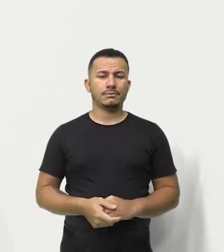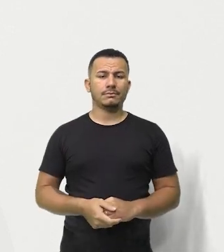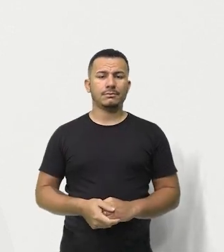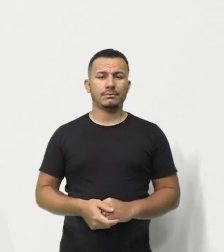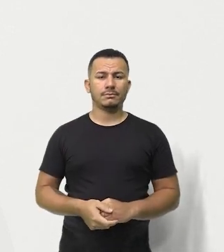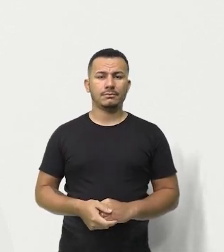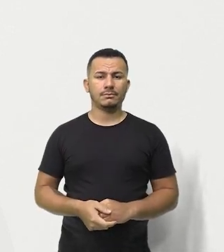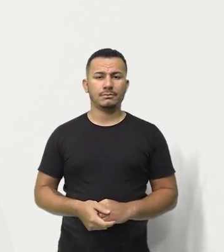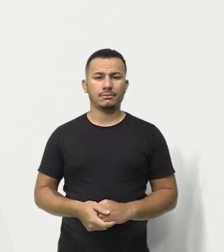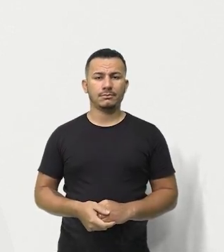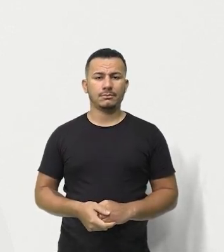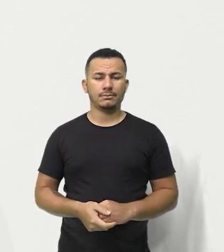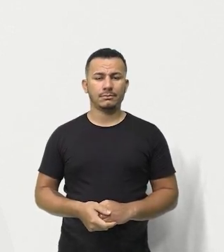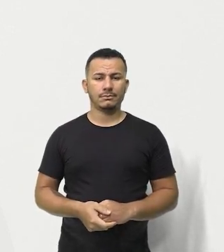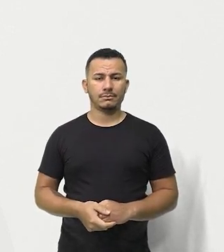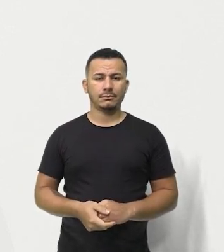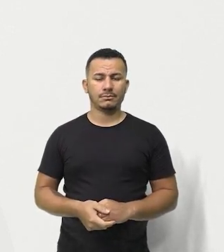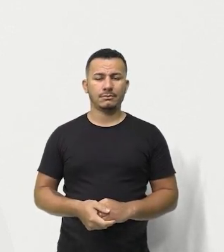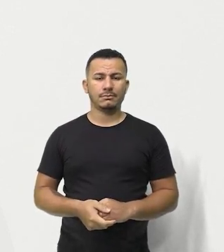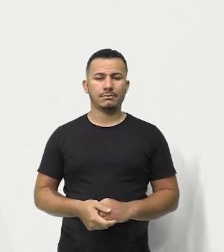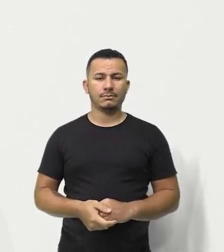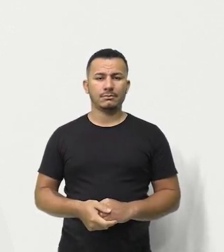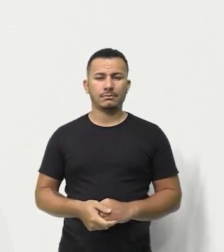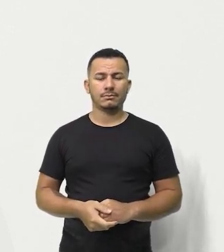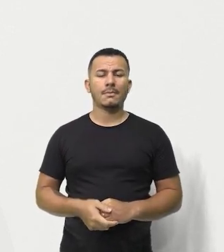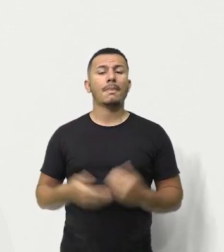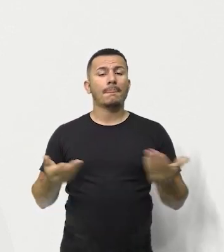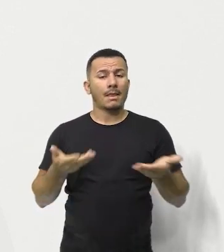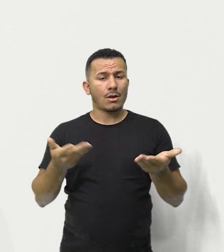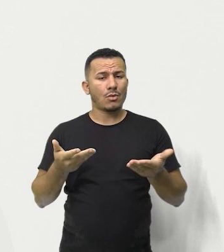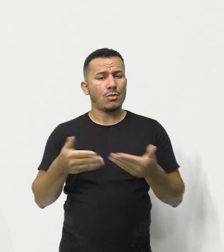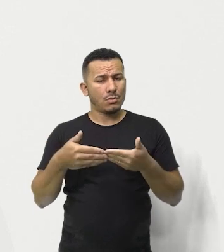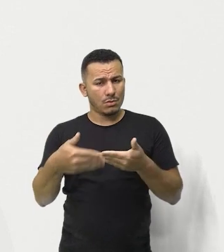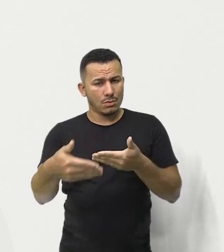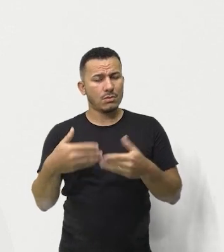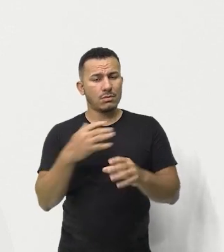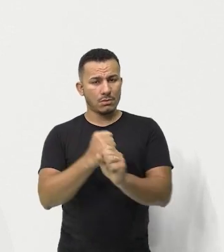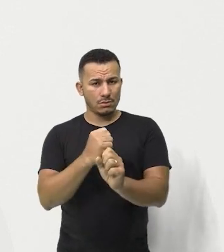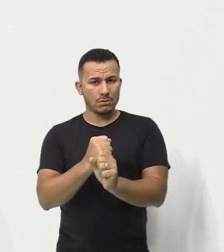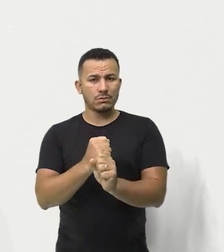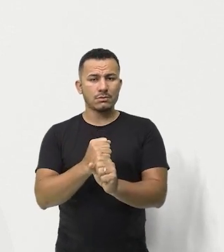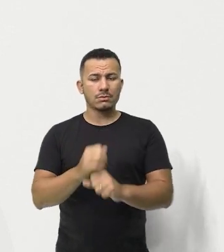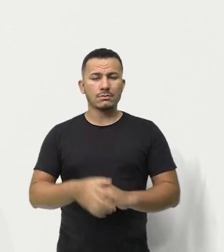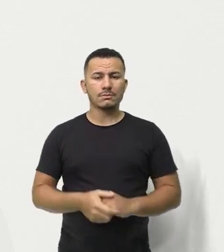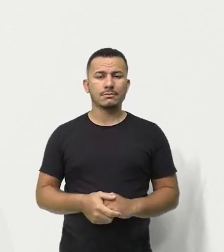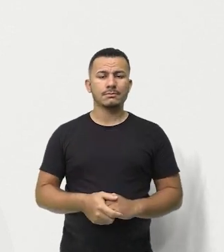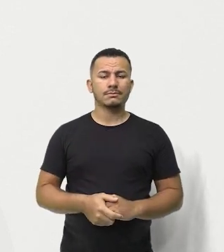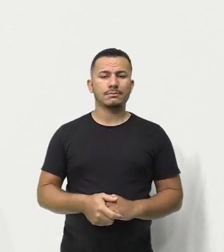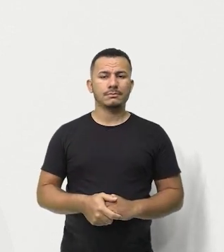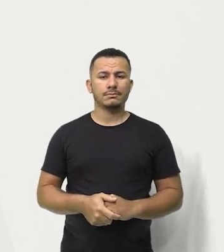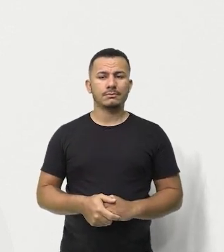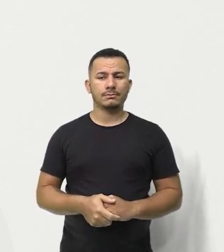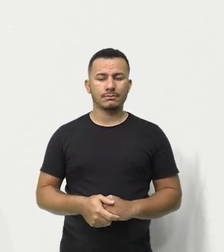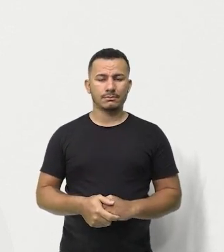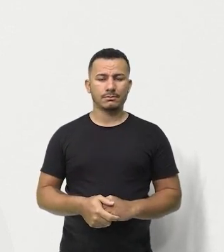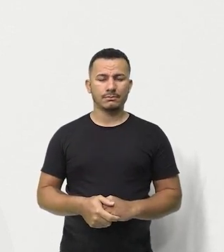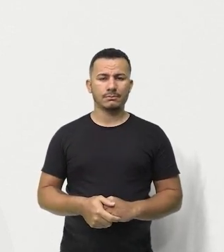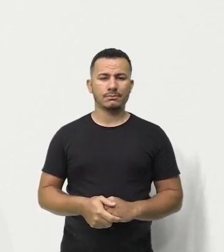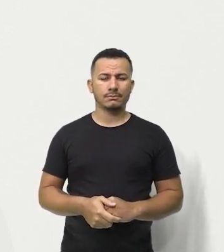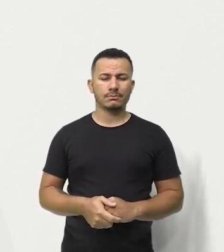eu tenho o segundo membro, beleza? Então, vamos lá, olha